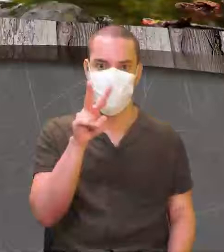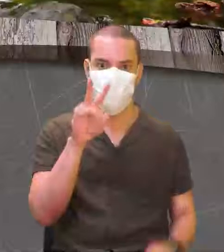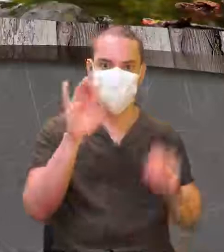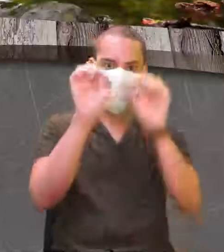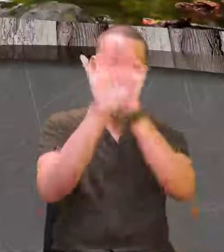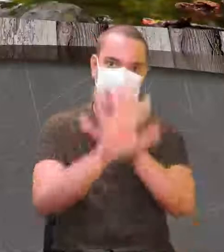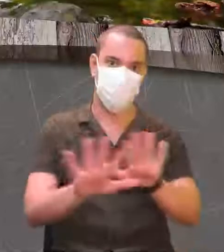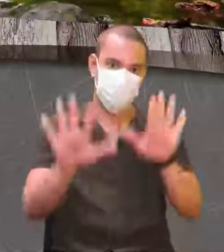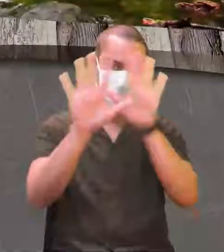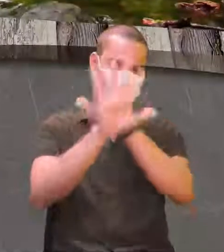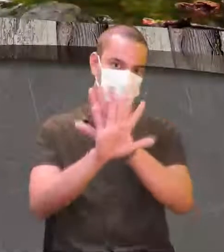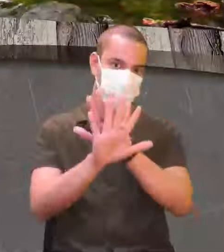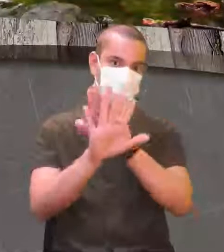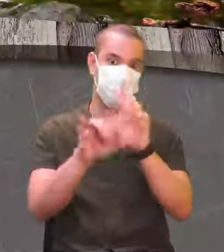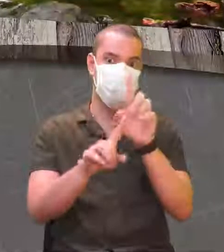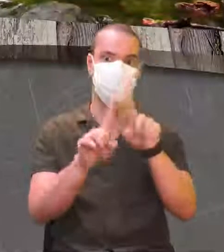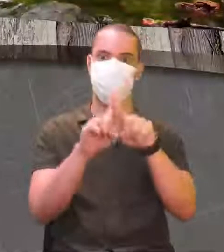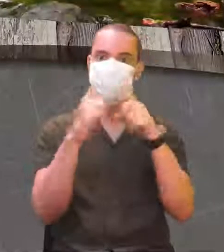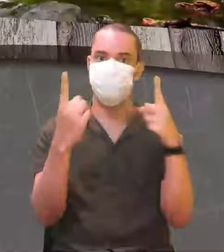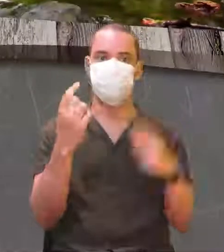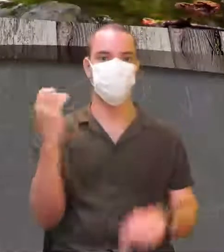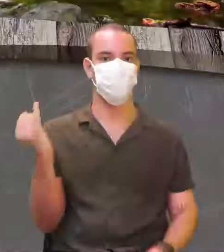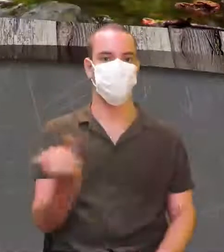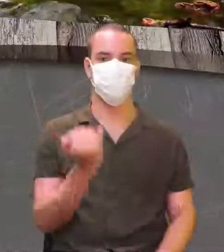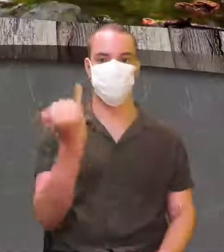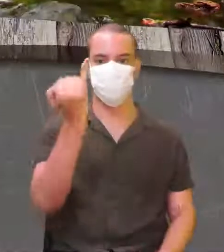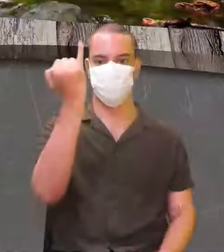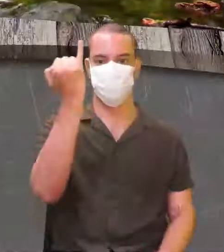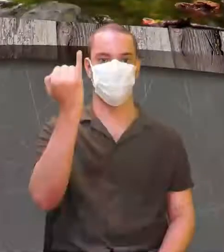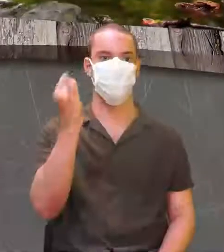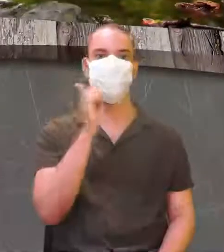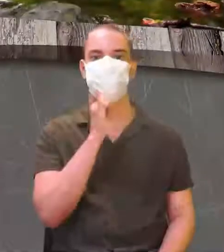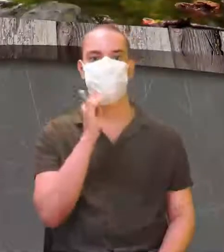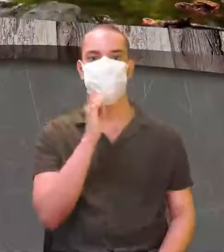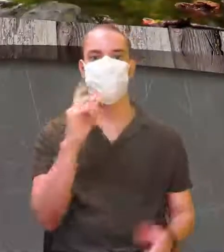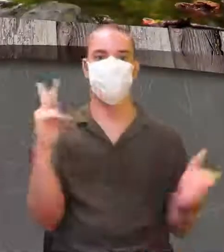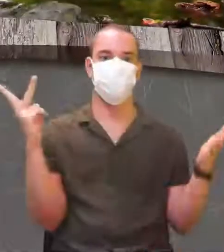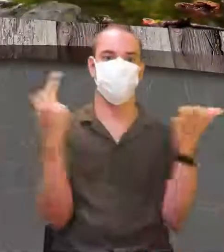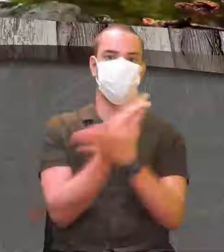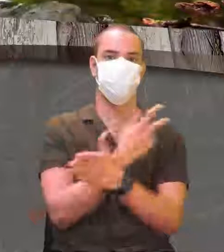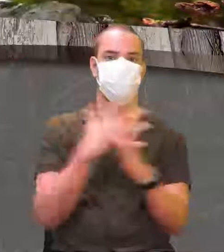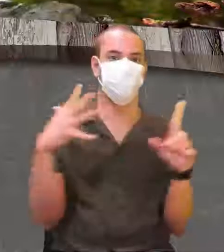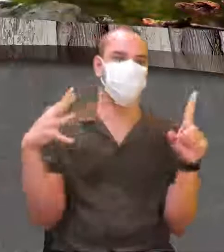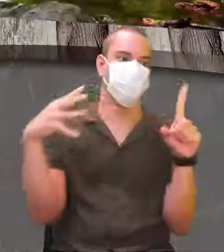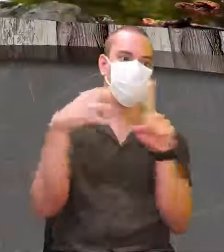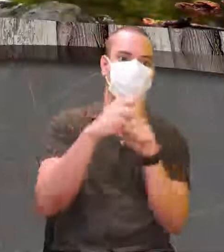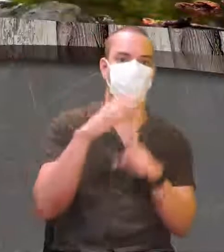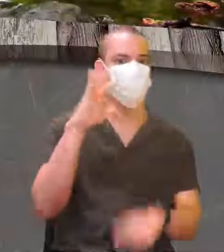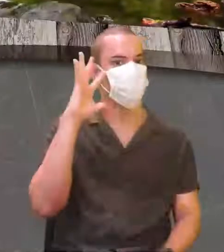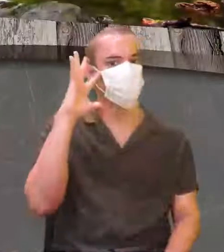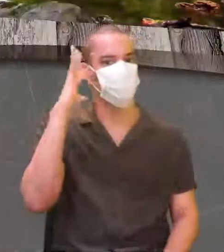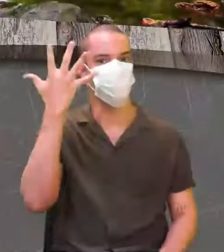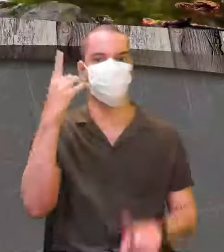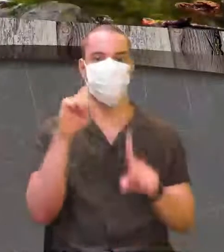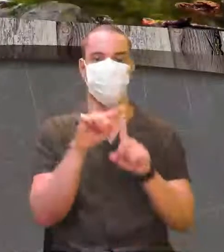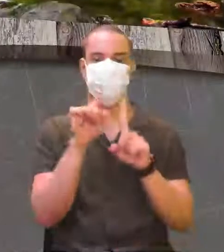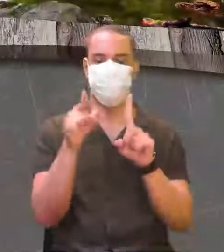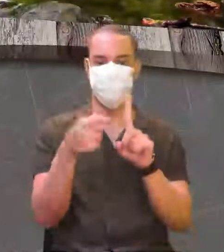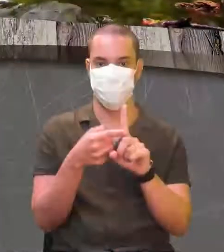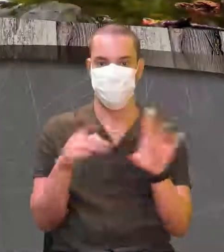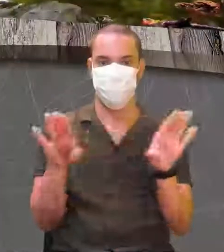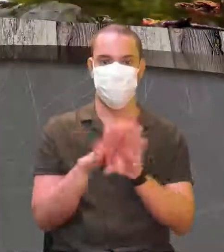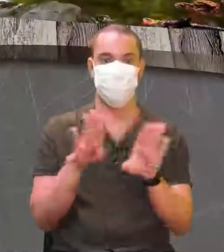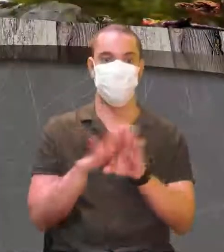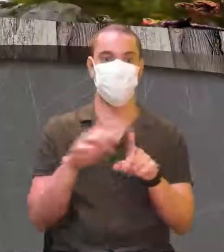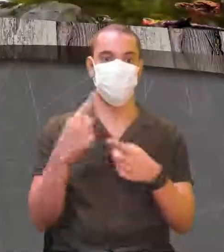olhando, né? Mas é importantíssimo em caso de acidentes, em caso de gestações. Porque nós estamos